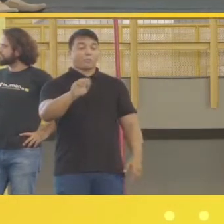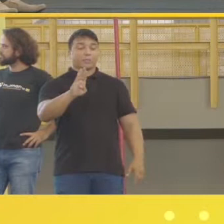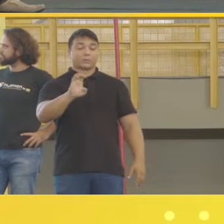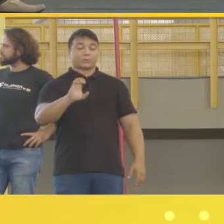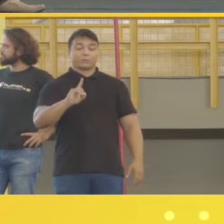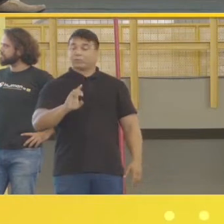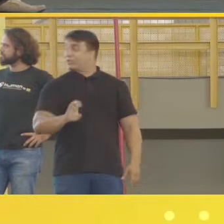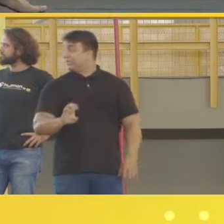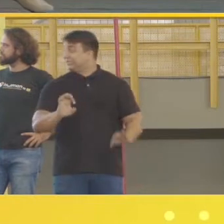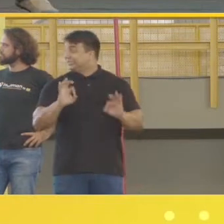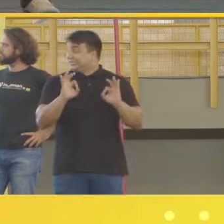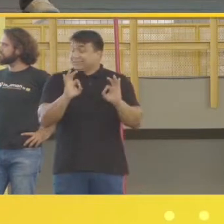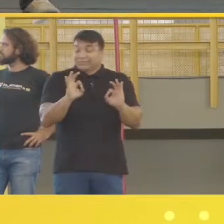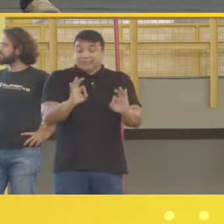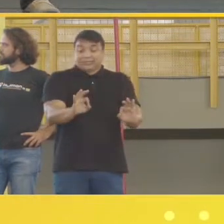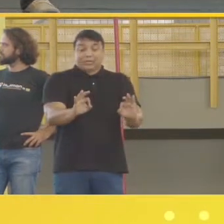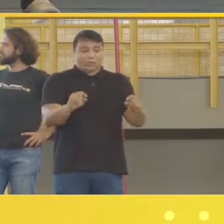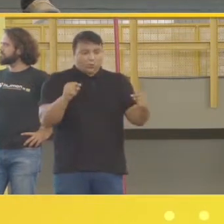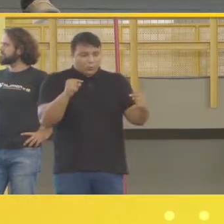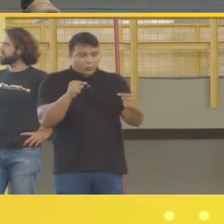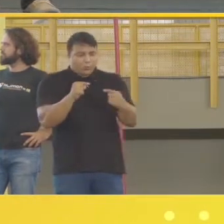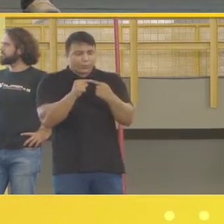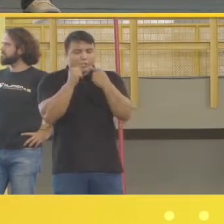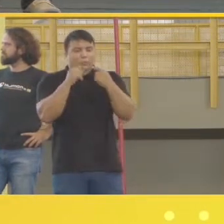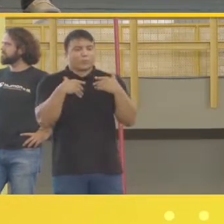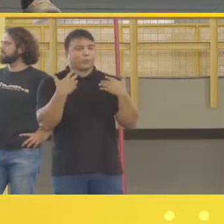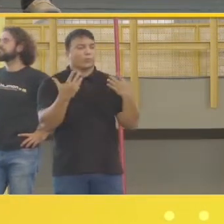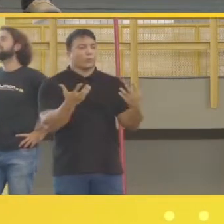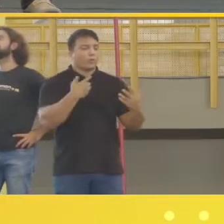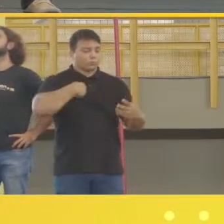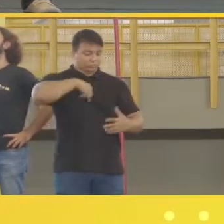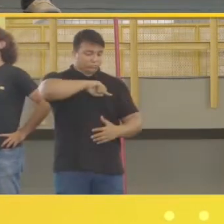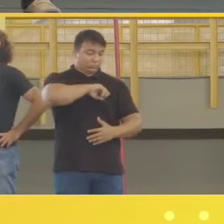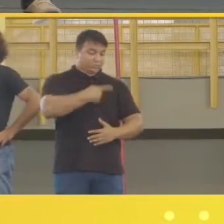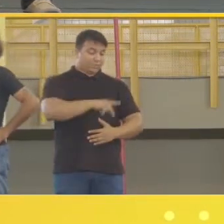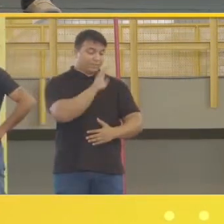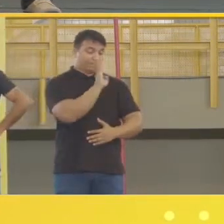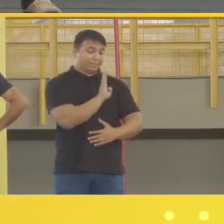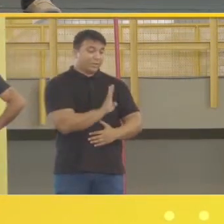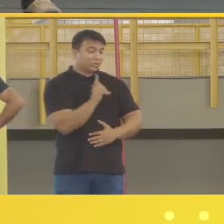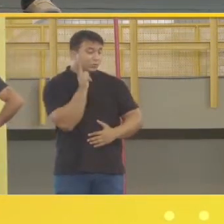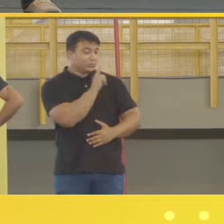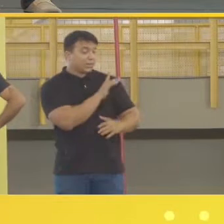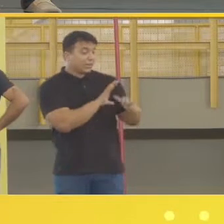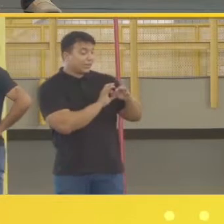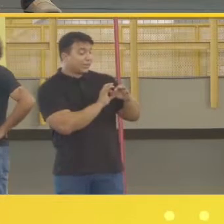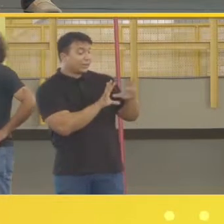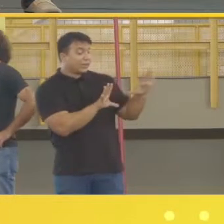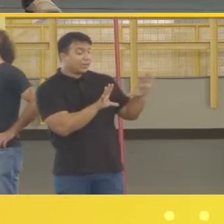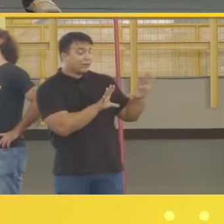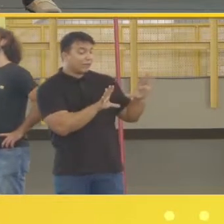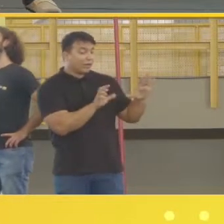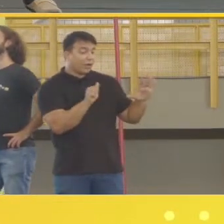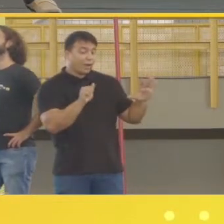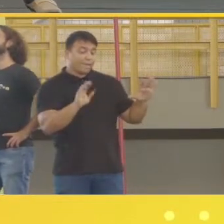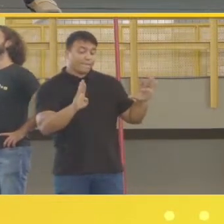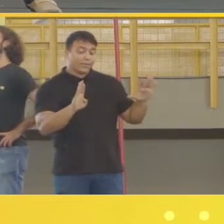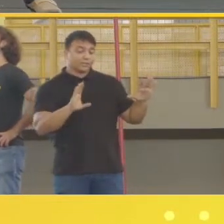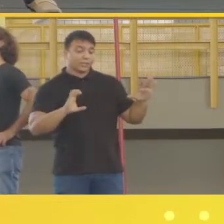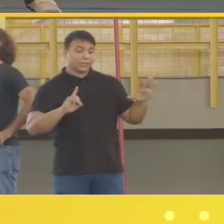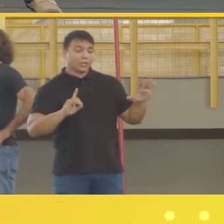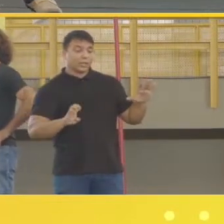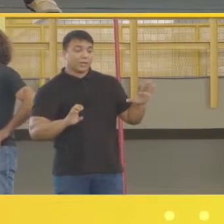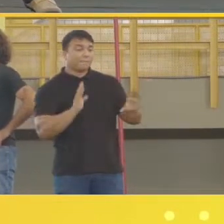aí está dando a ideia que a gente vai se tornar independente porque o que